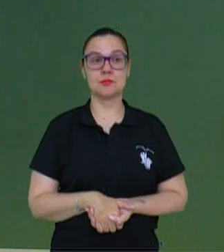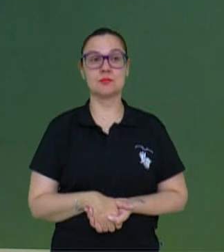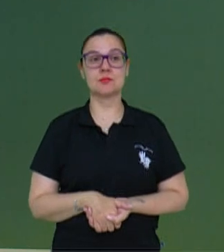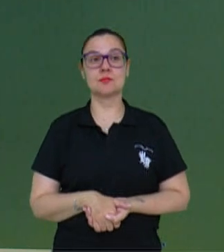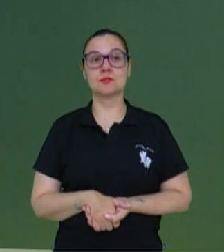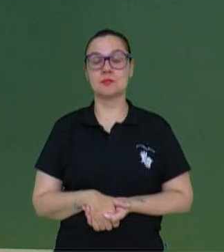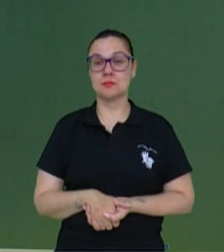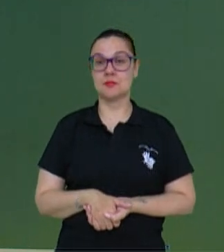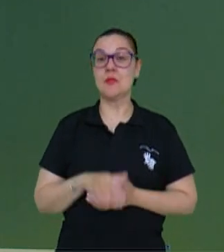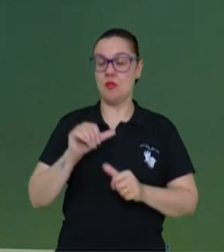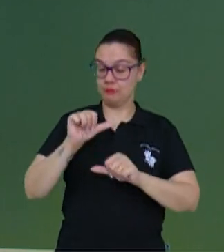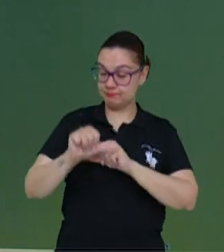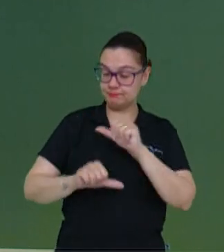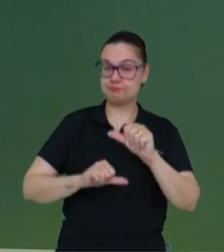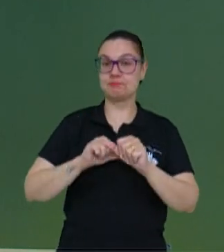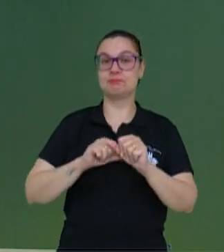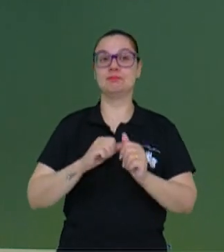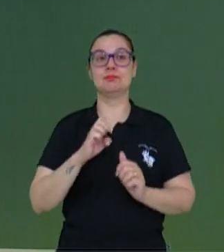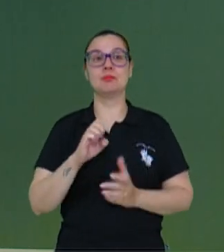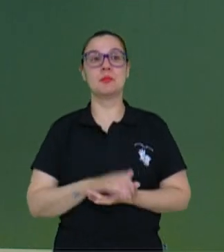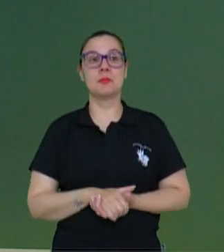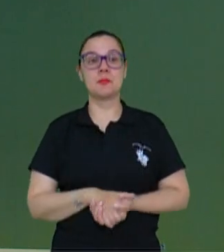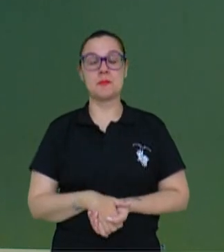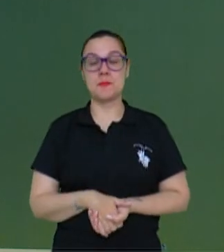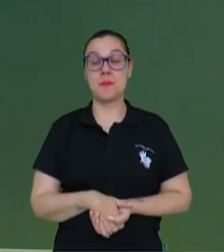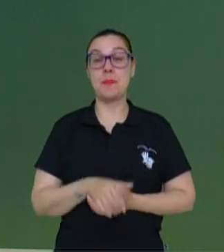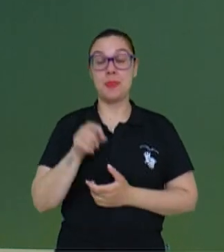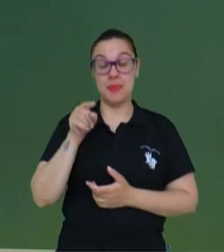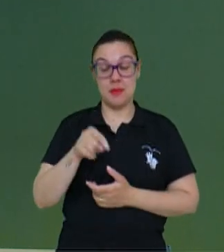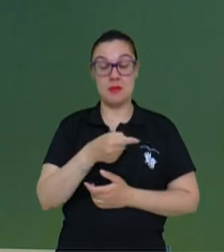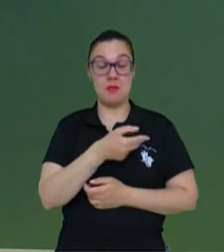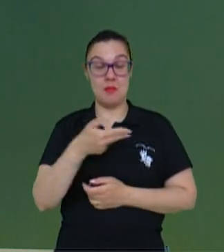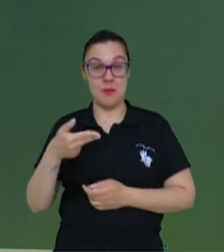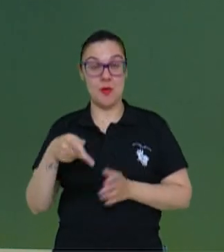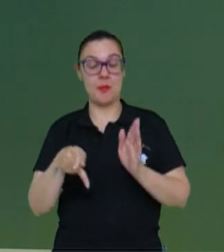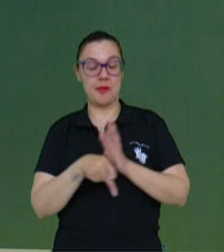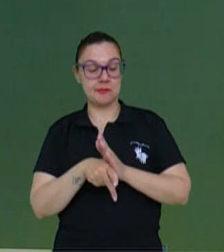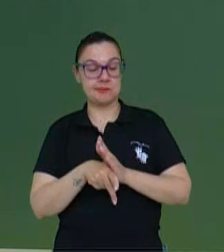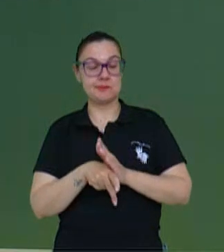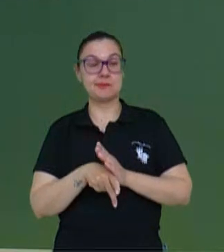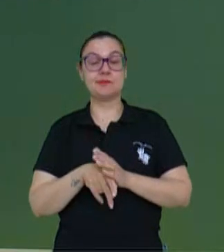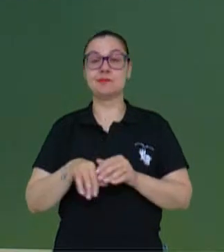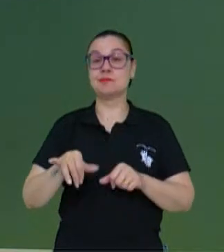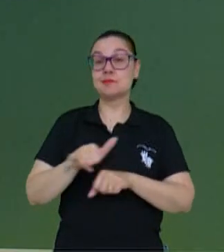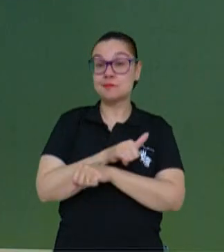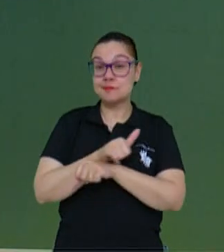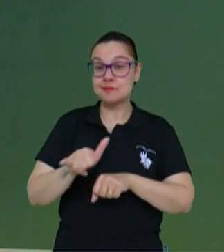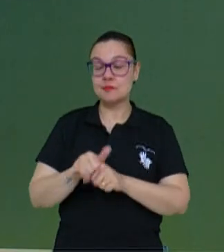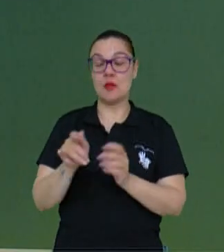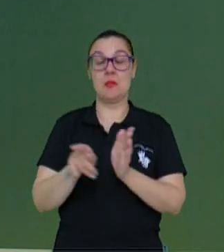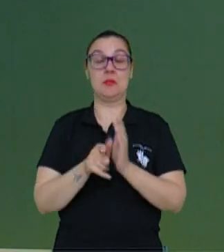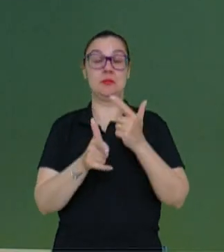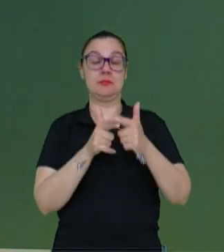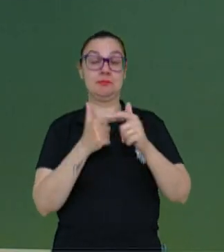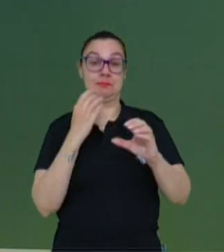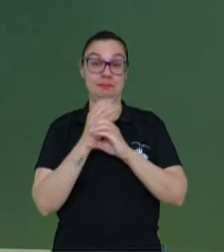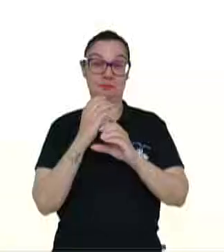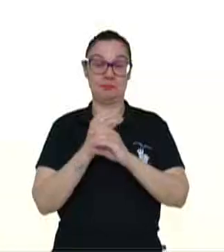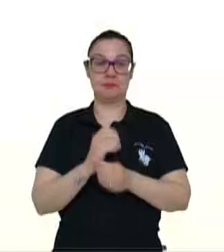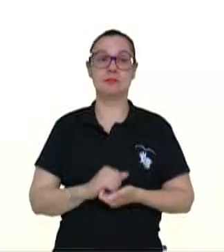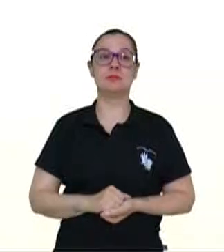edição, né, foi editada. Então, essa é uma maneira de manejar aí a crise de